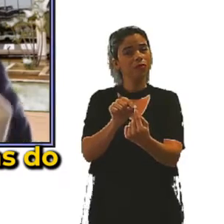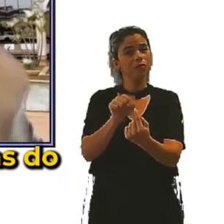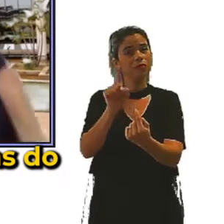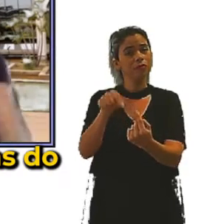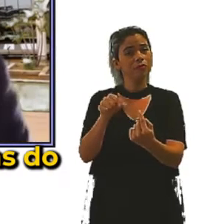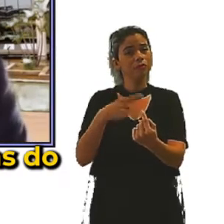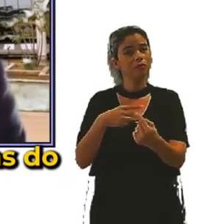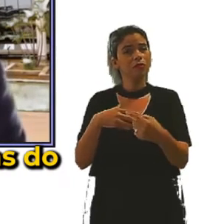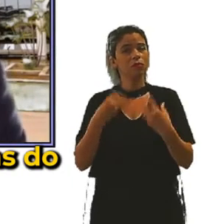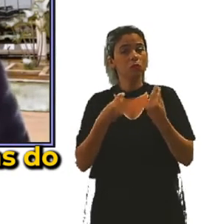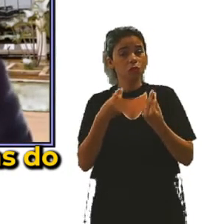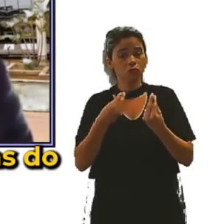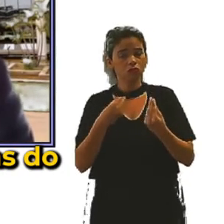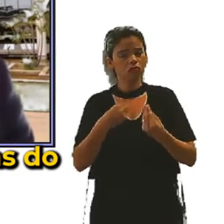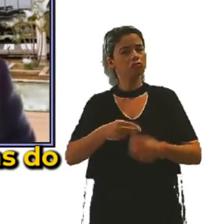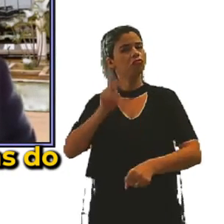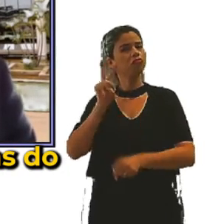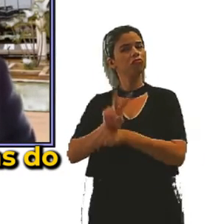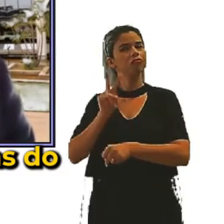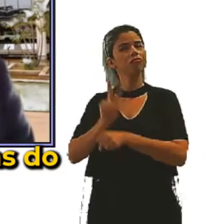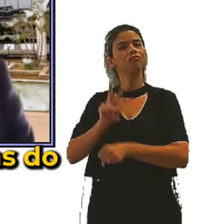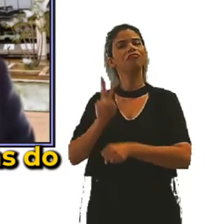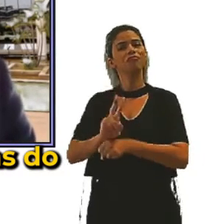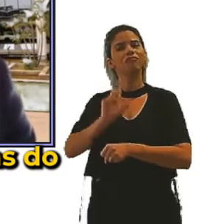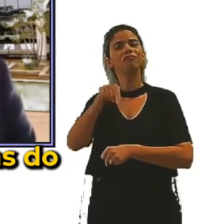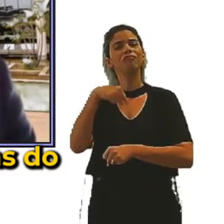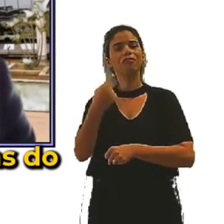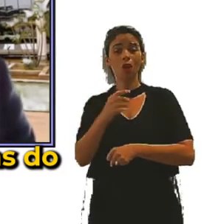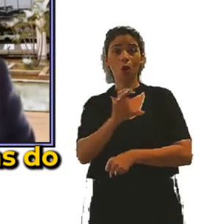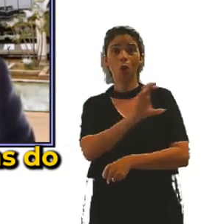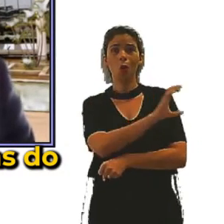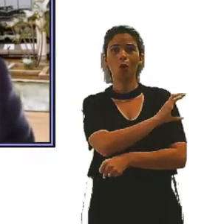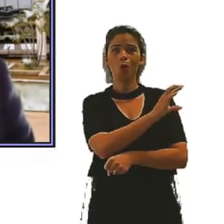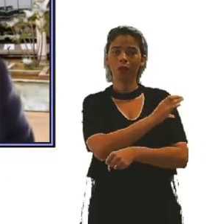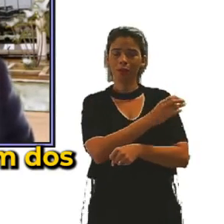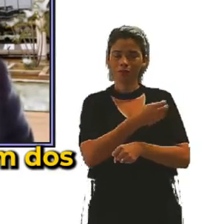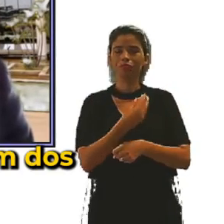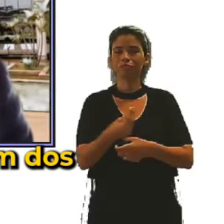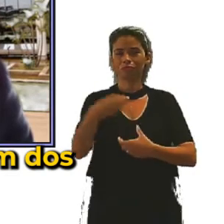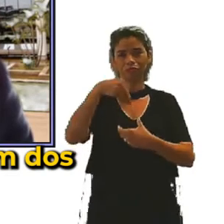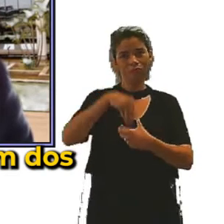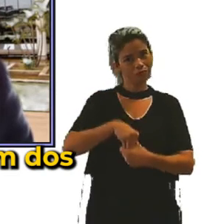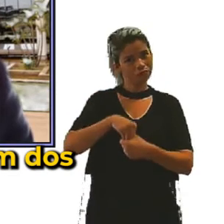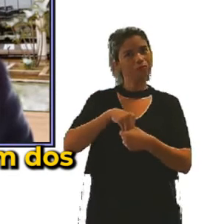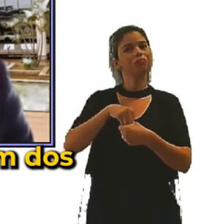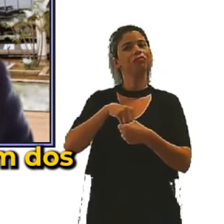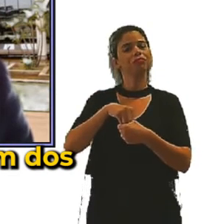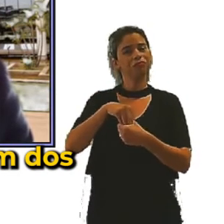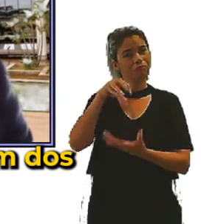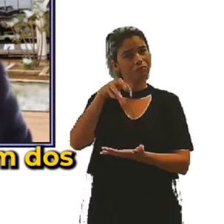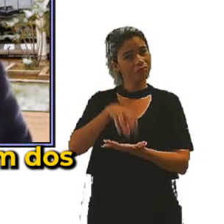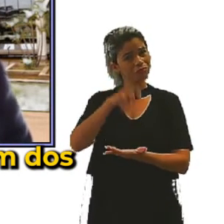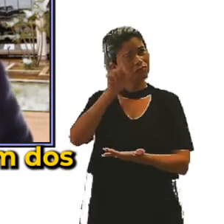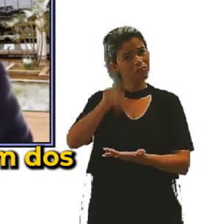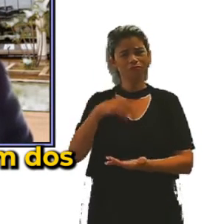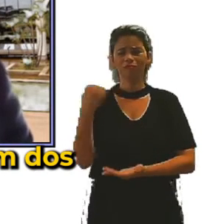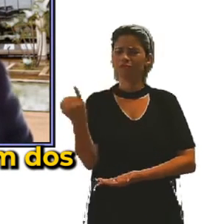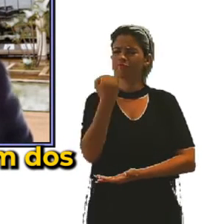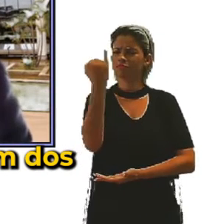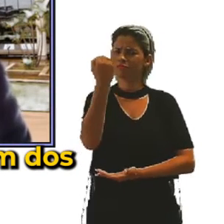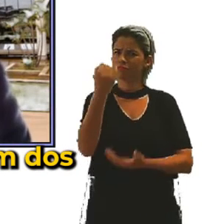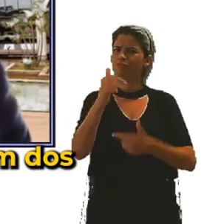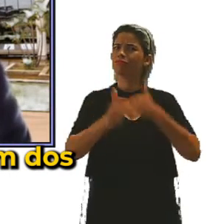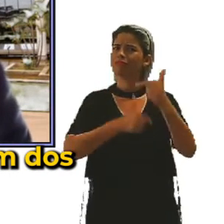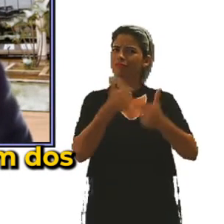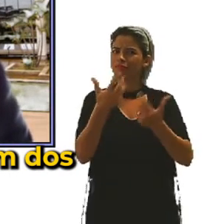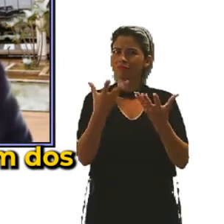o vestir a camisa, né, das nossas coordenadoras do núcleo, né? O núcleo realmente é muito eficiente e